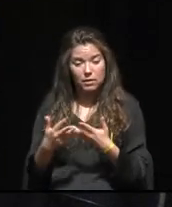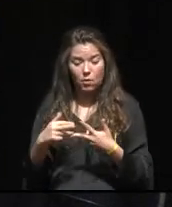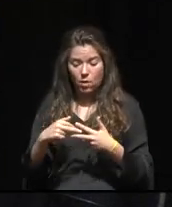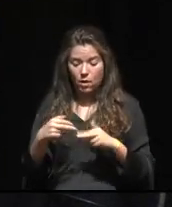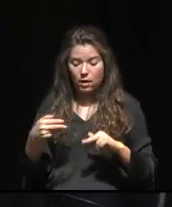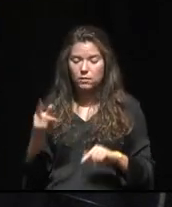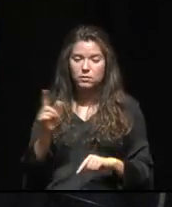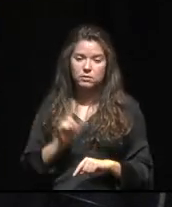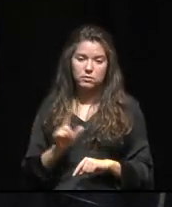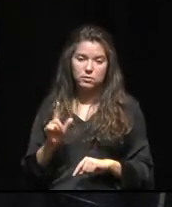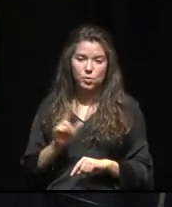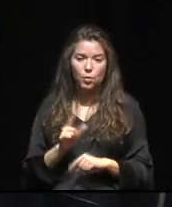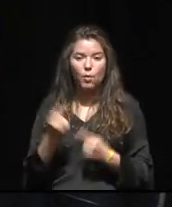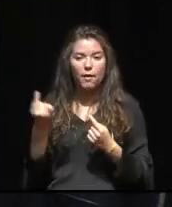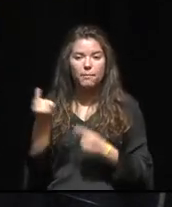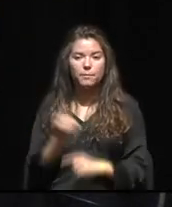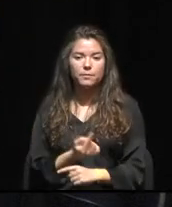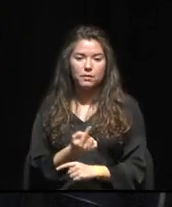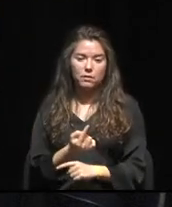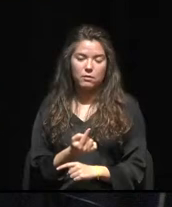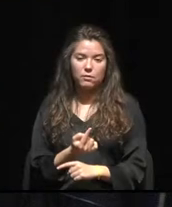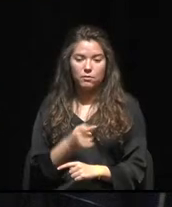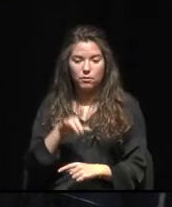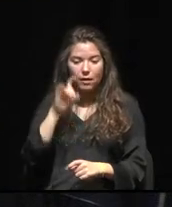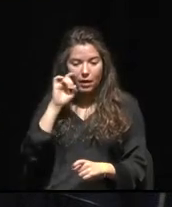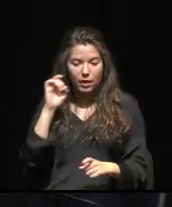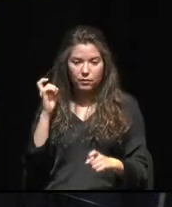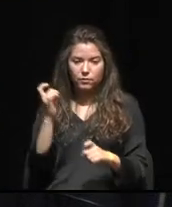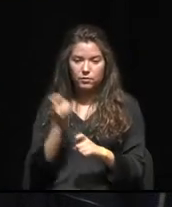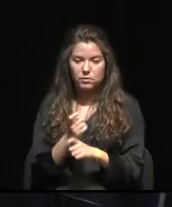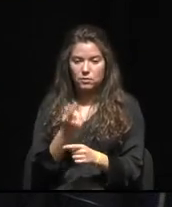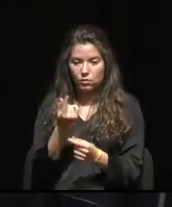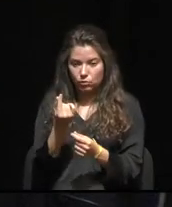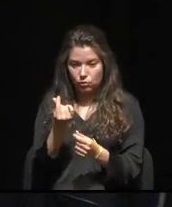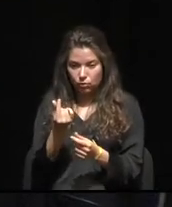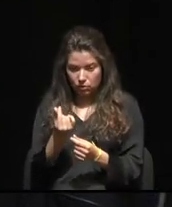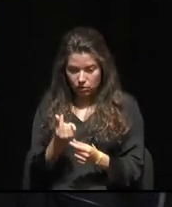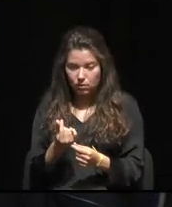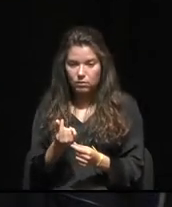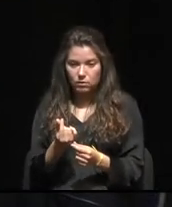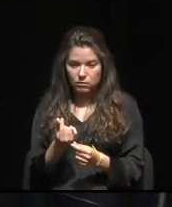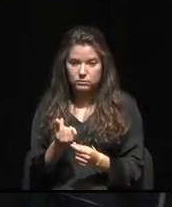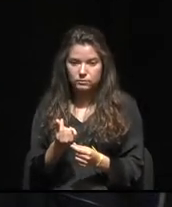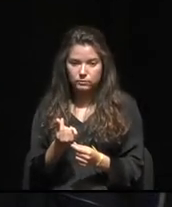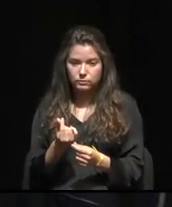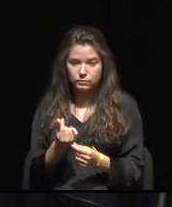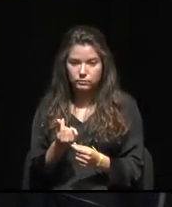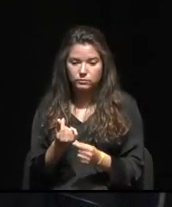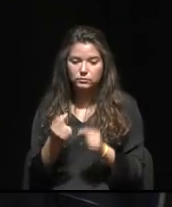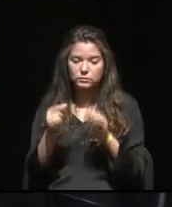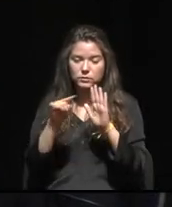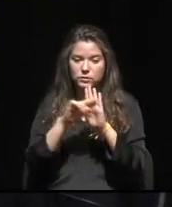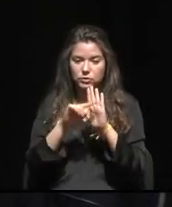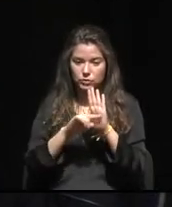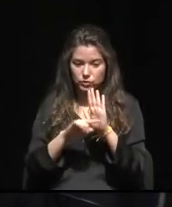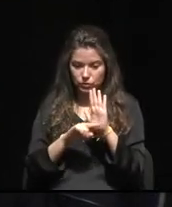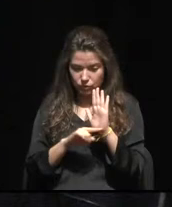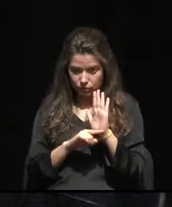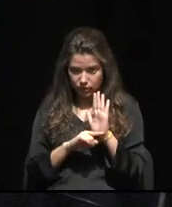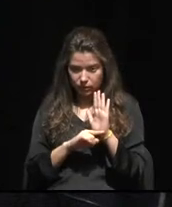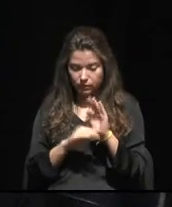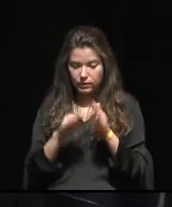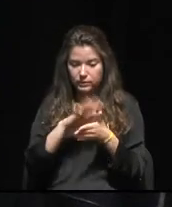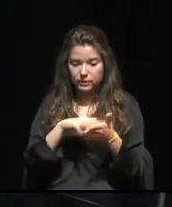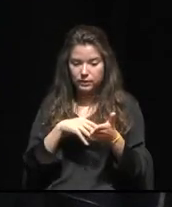Municipal de Lisboa deve aplicar a revisão dos montantes pecuniários dos níveis remuneratórios da